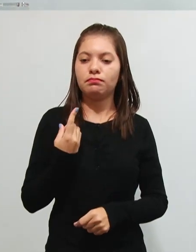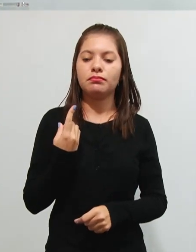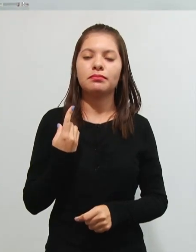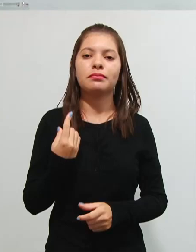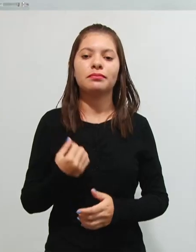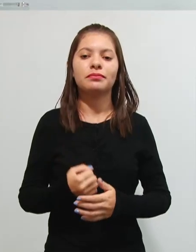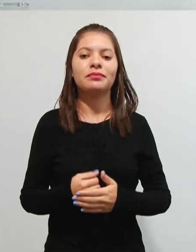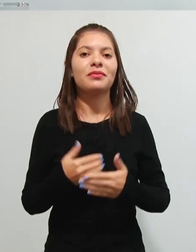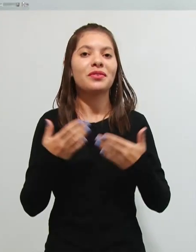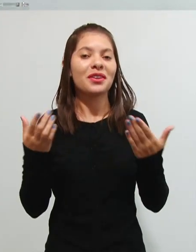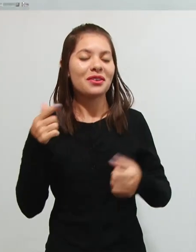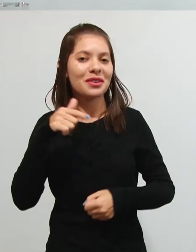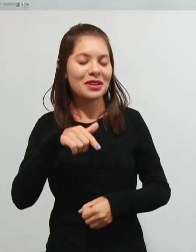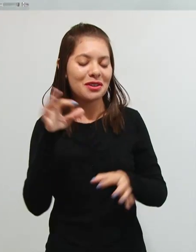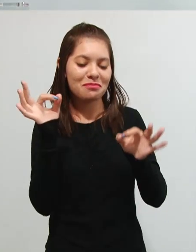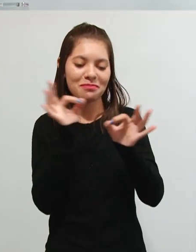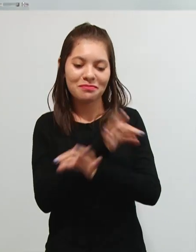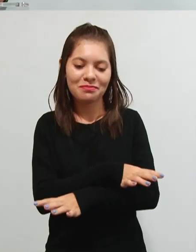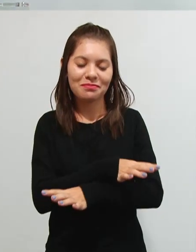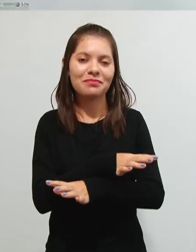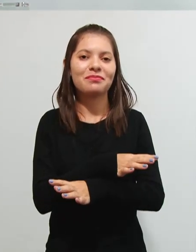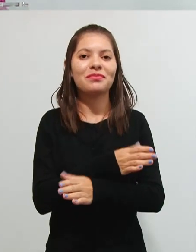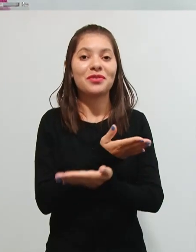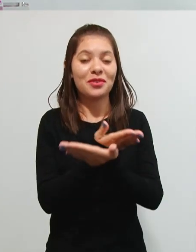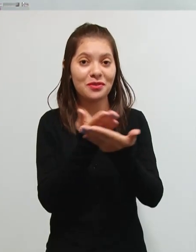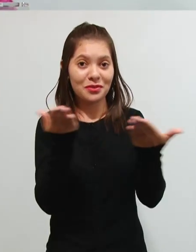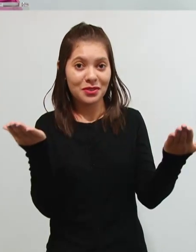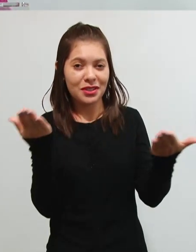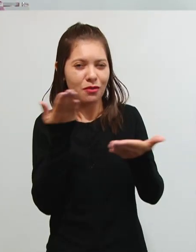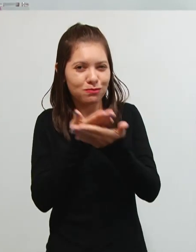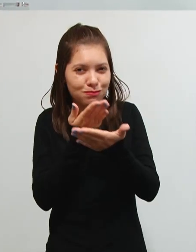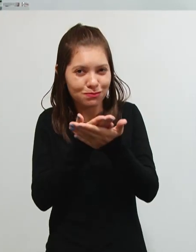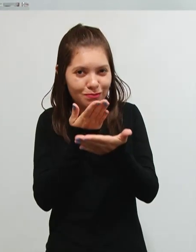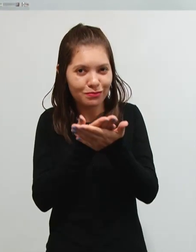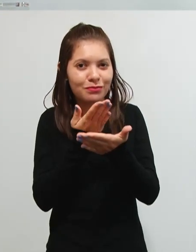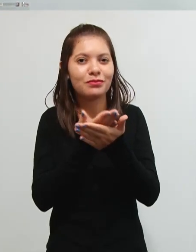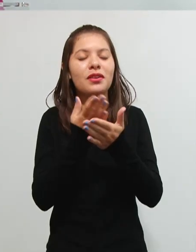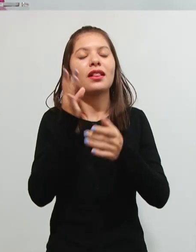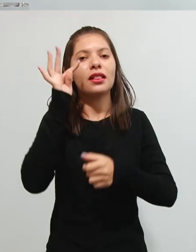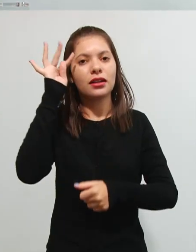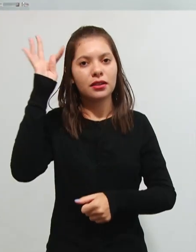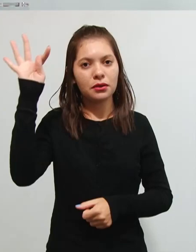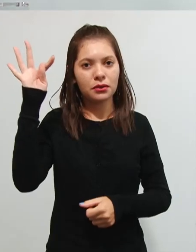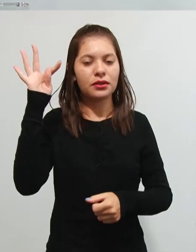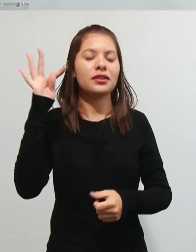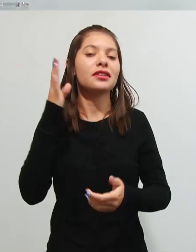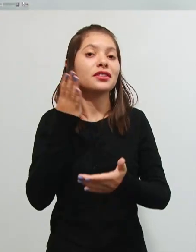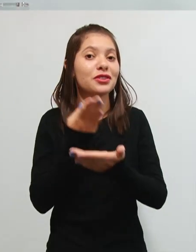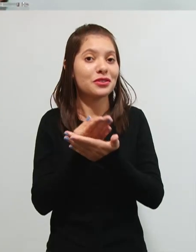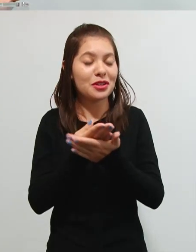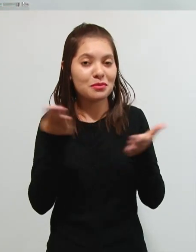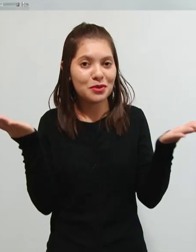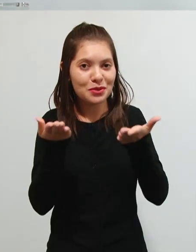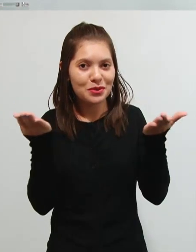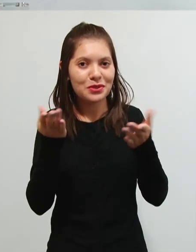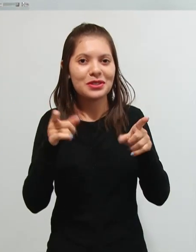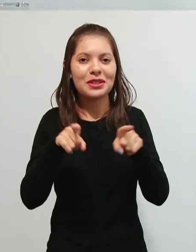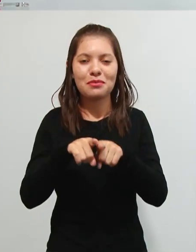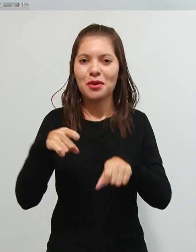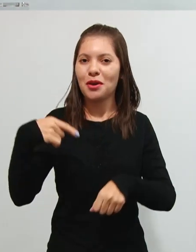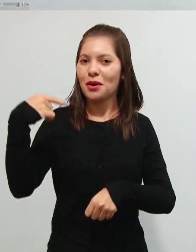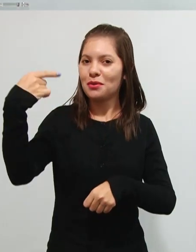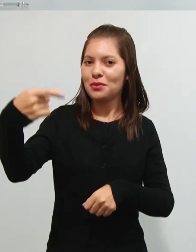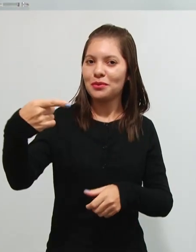coletividade. Eu vou ficando por aqui, desejando que você se aprofunde mais nas teorias que estudamos aqui hoje e também ao longo